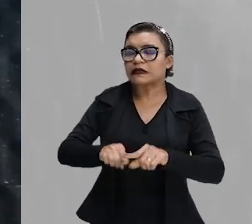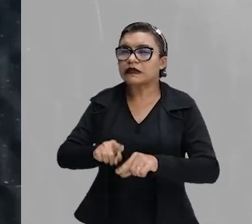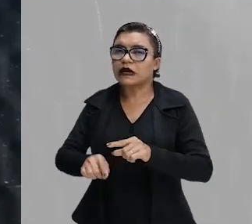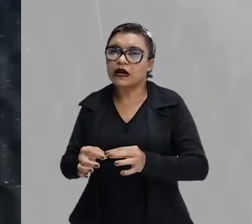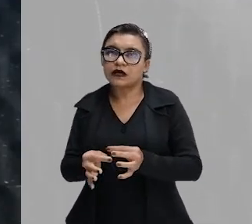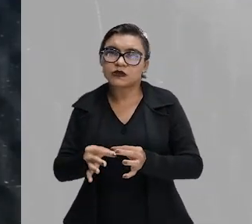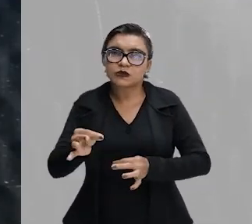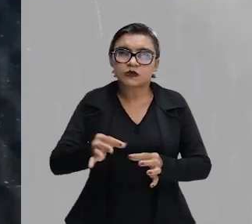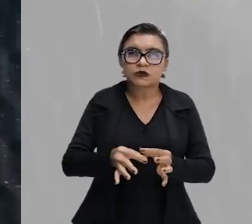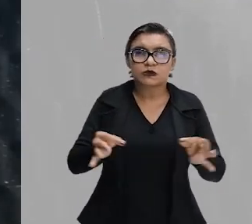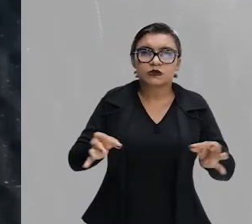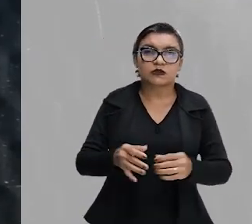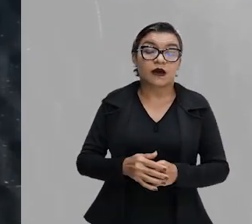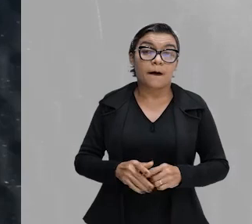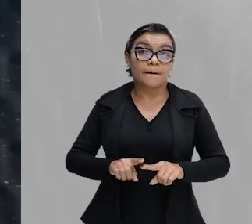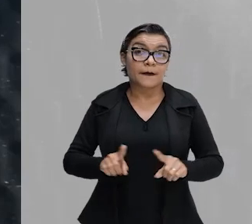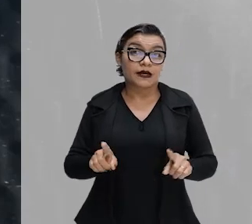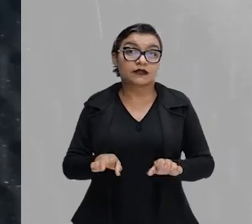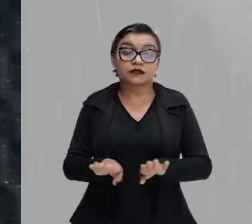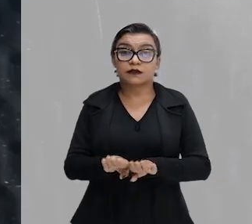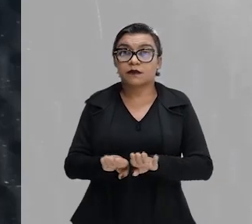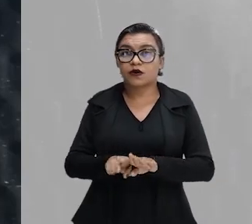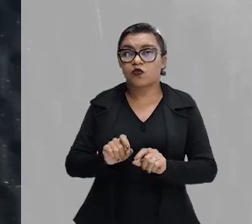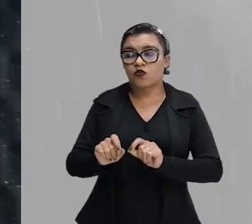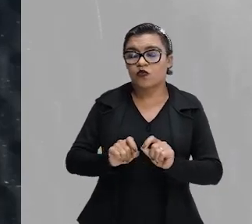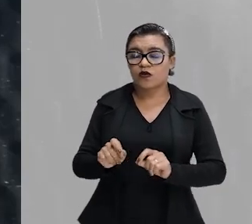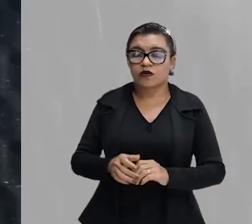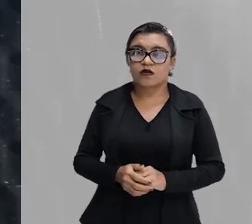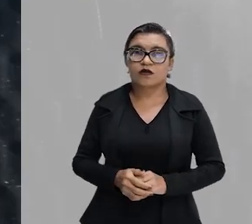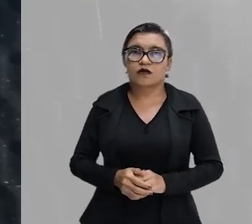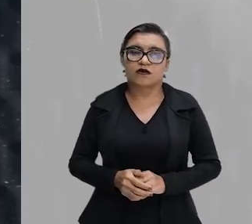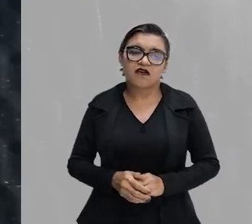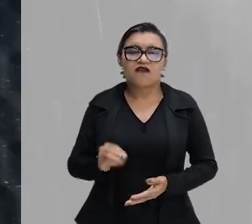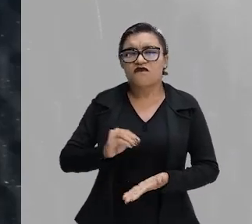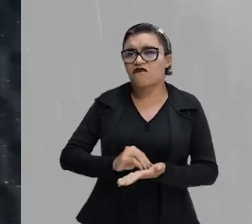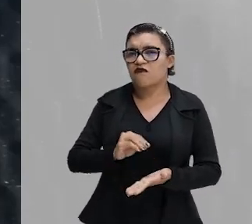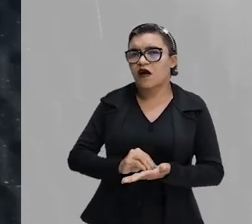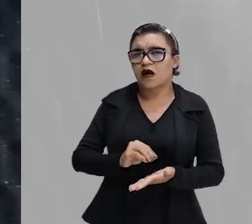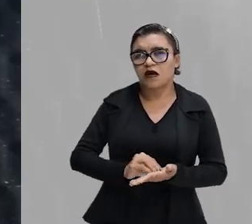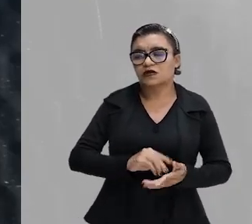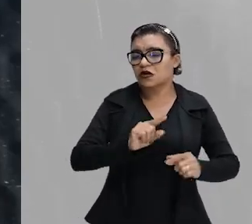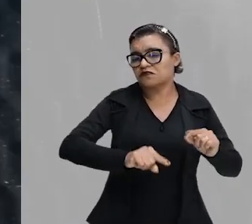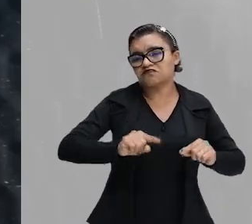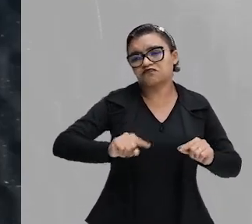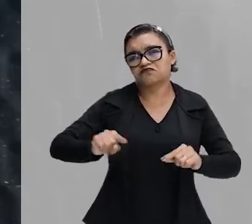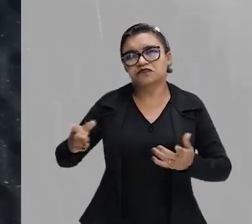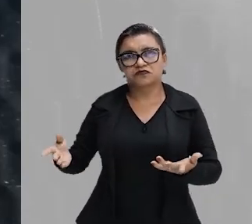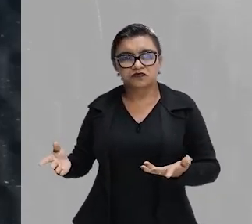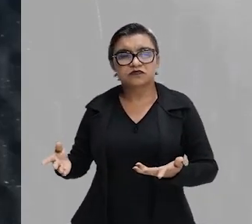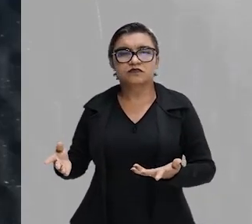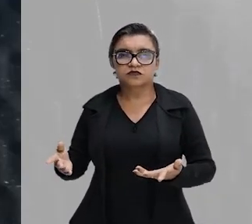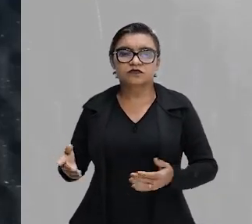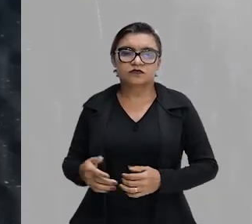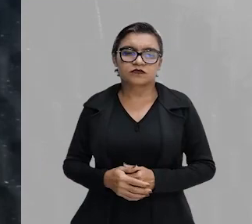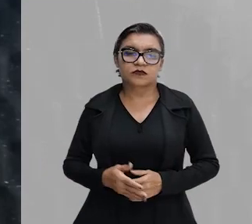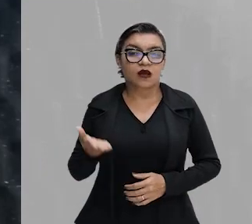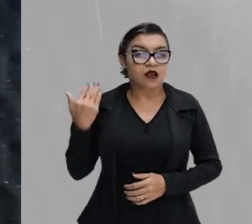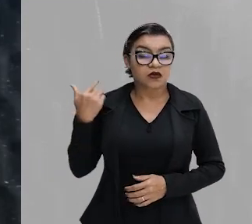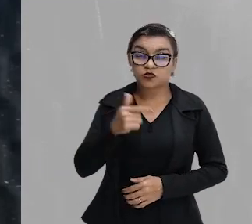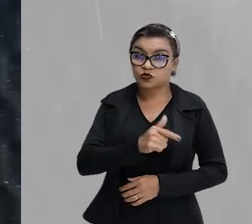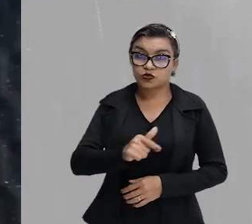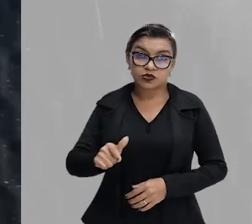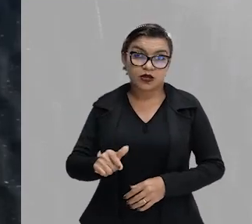mais efetivo, como tem hoje em dia, ou por falta de variáveis, que não se tinha na época. Ok? Mas